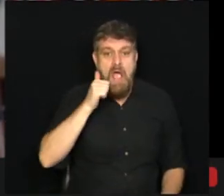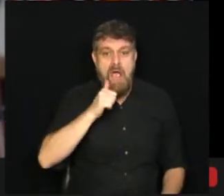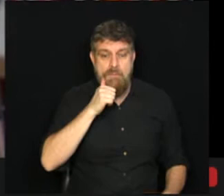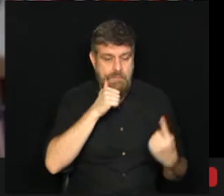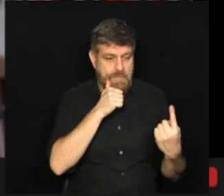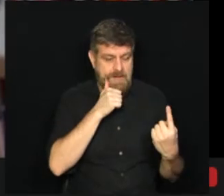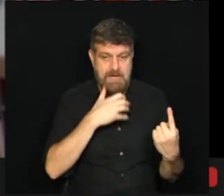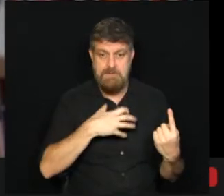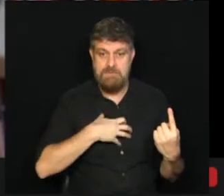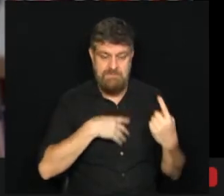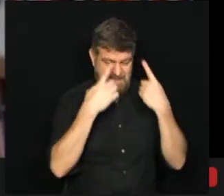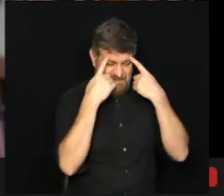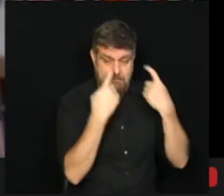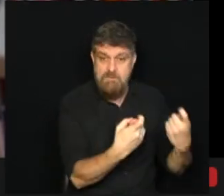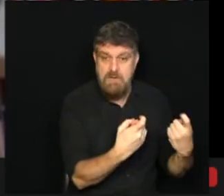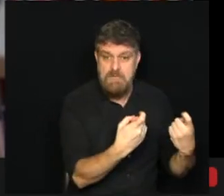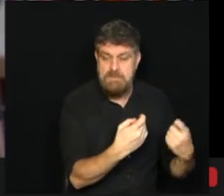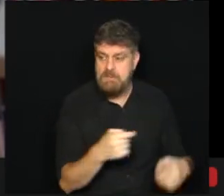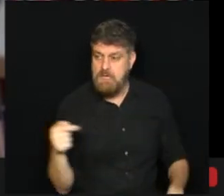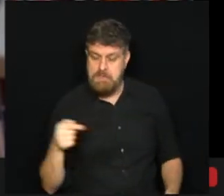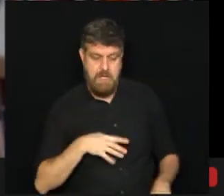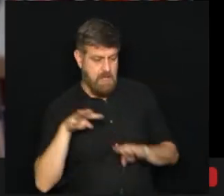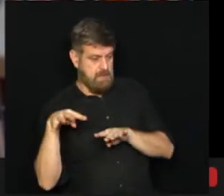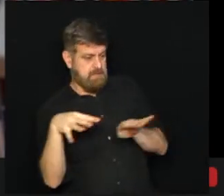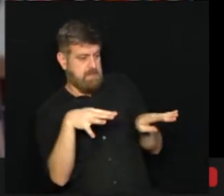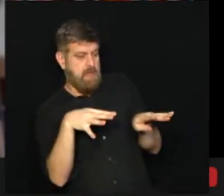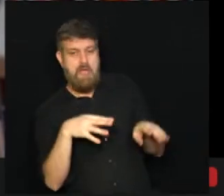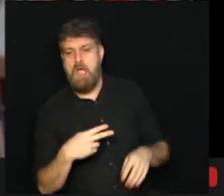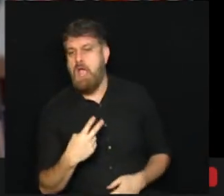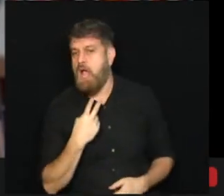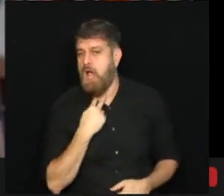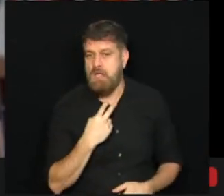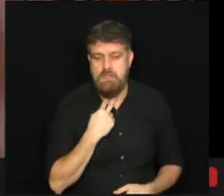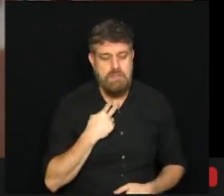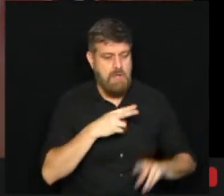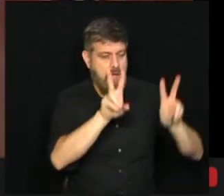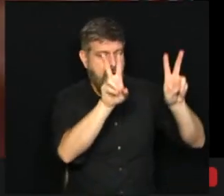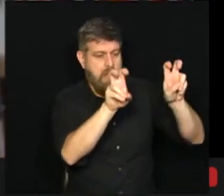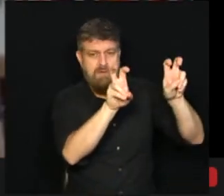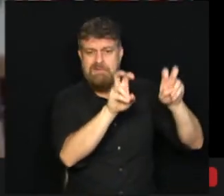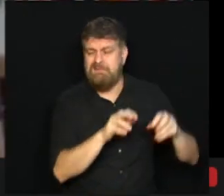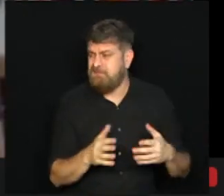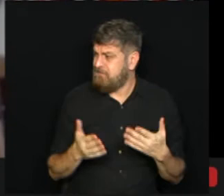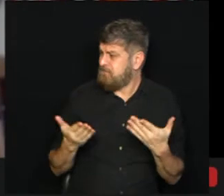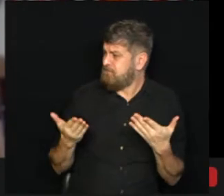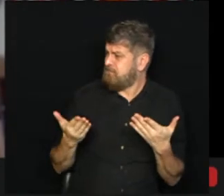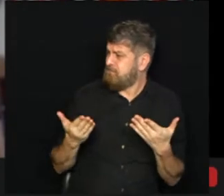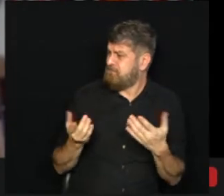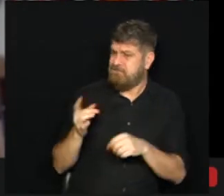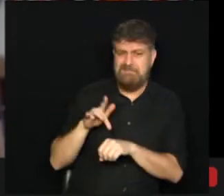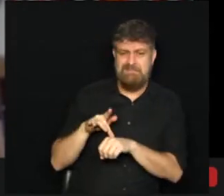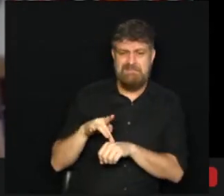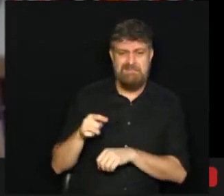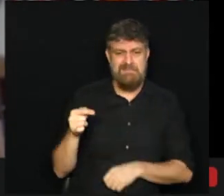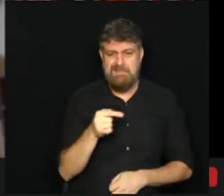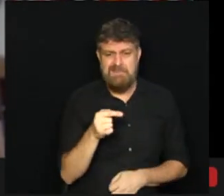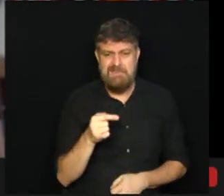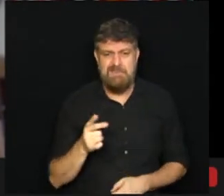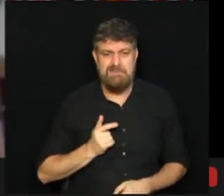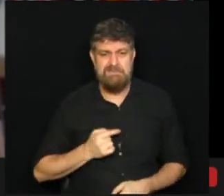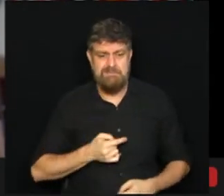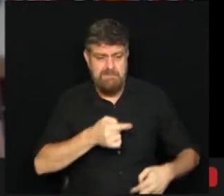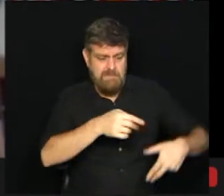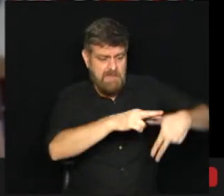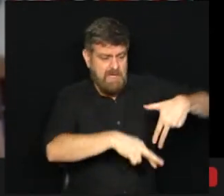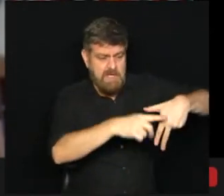escolas. E aí foi considerado esse que era um tema, não sei, quer dizer, né? Você fala sobre discussão de